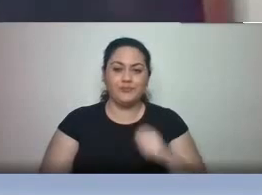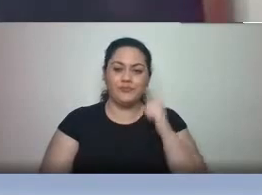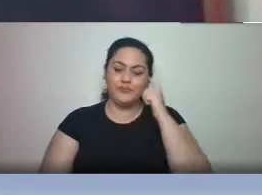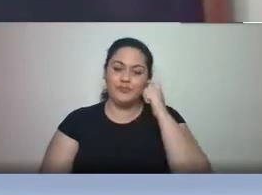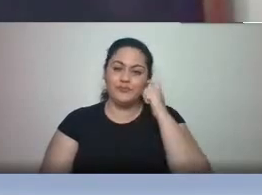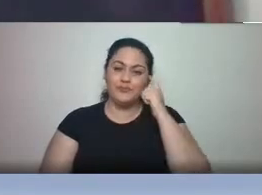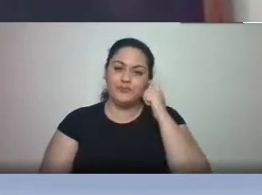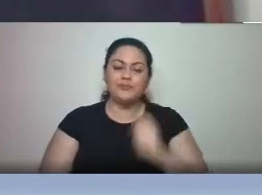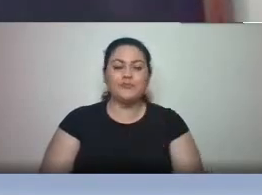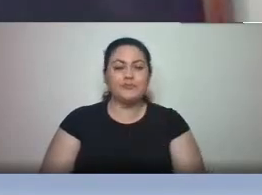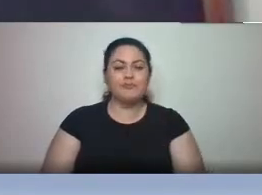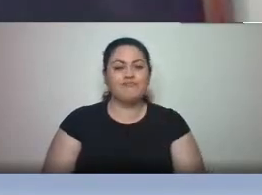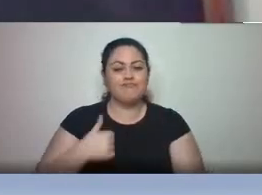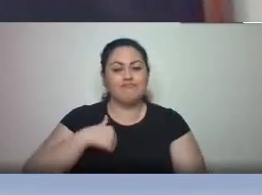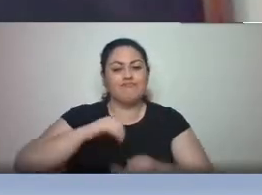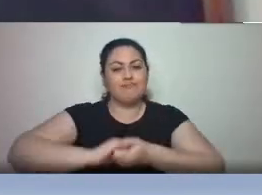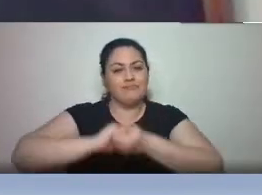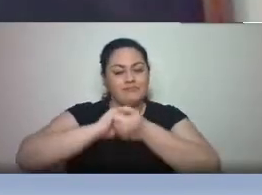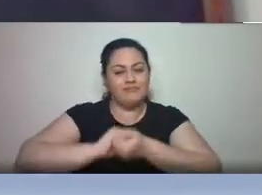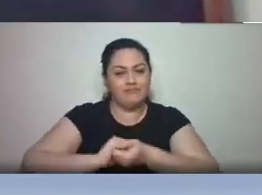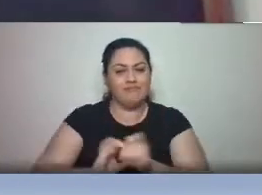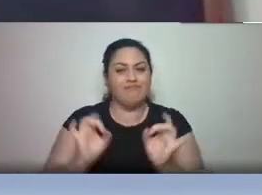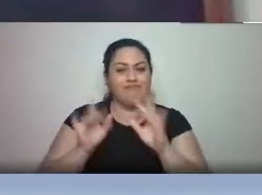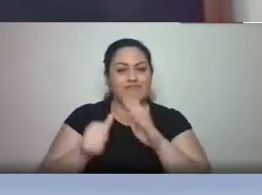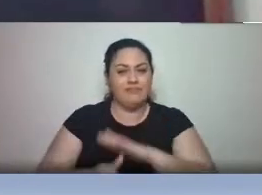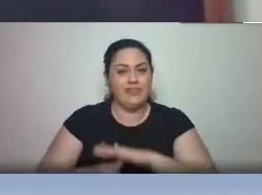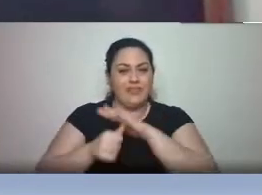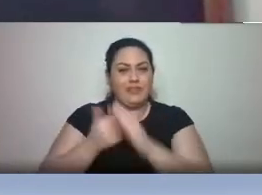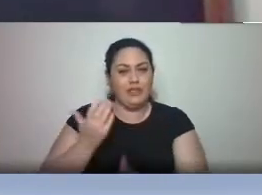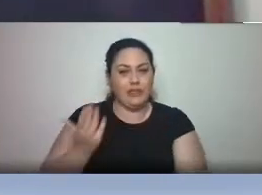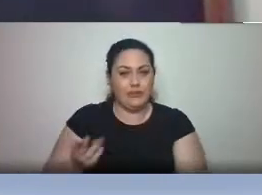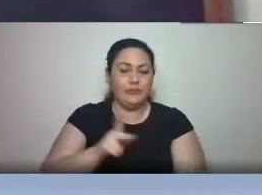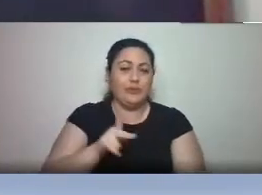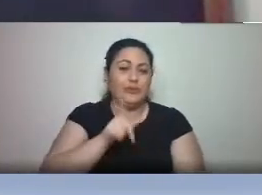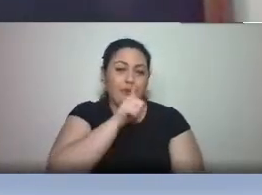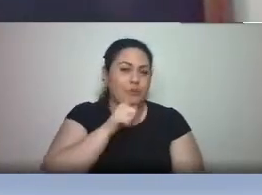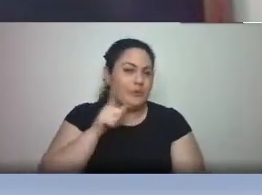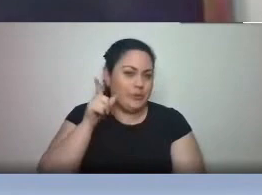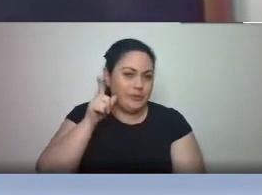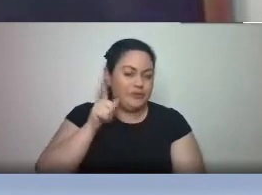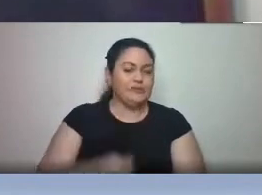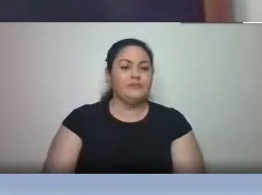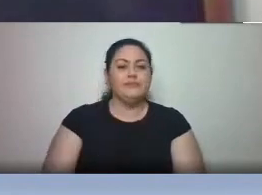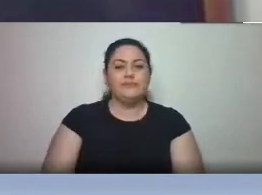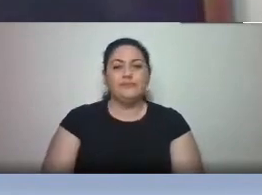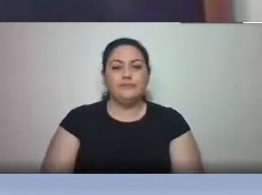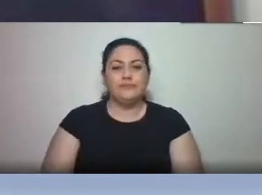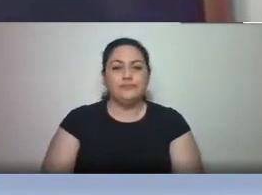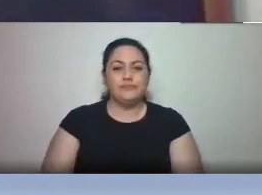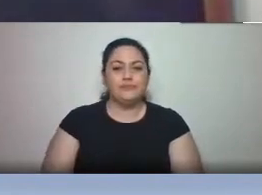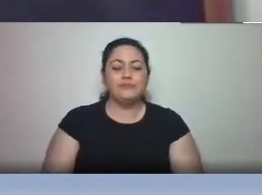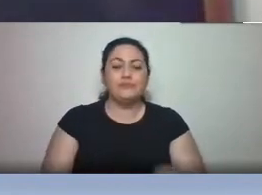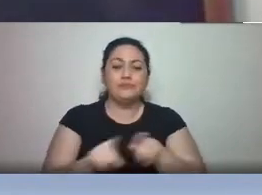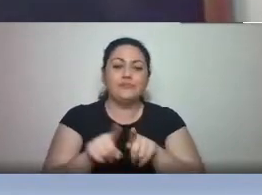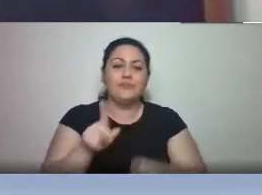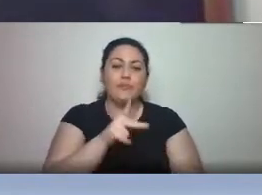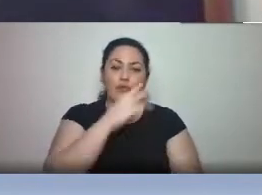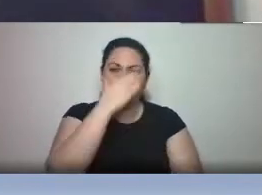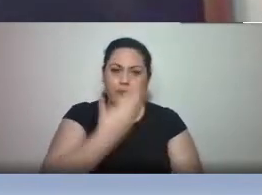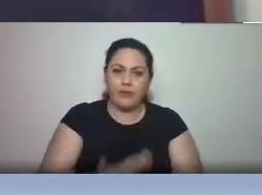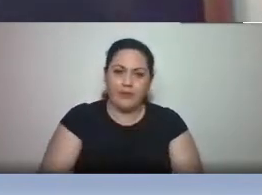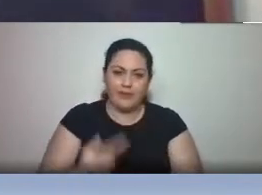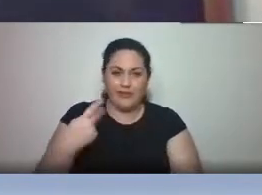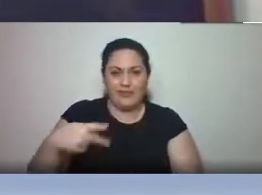Meus cumprimentos à magnífica reitora, professora Lúcia Campos Pelanda, a professora homenageada